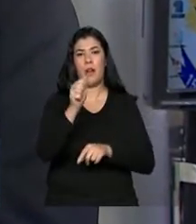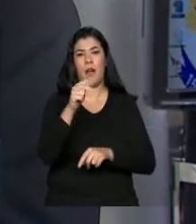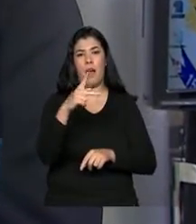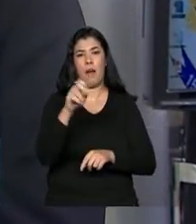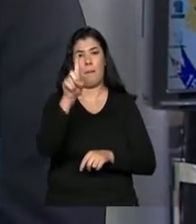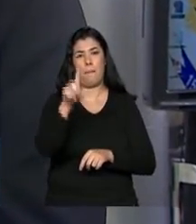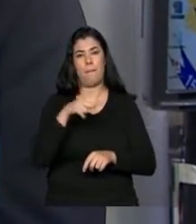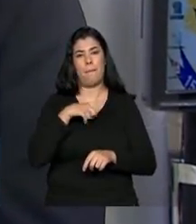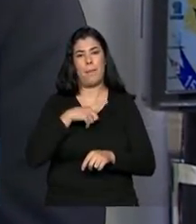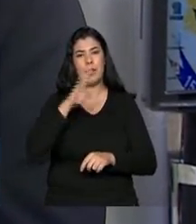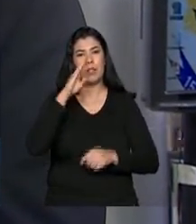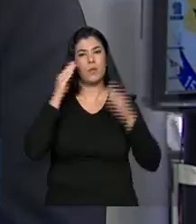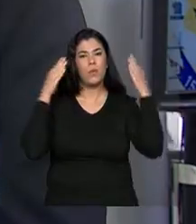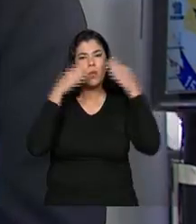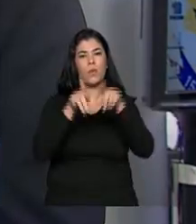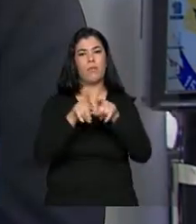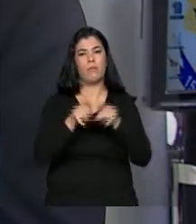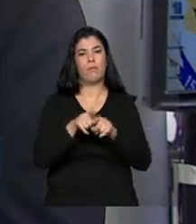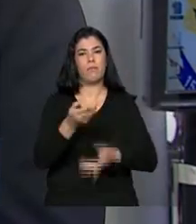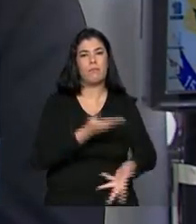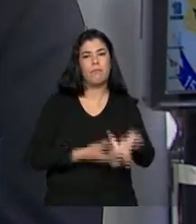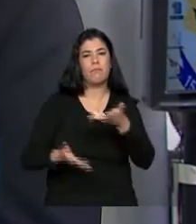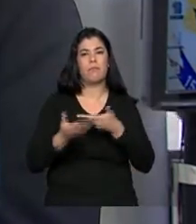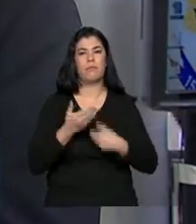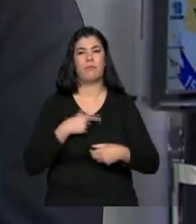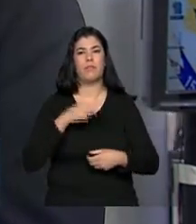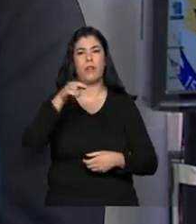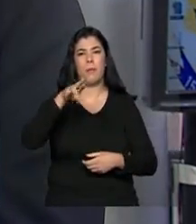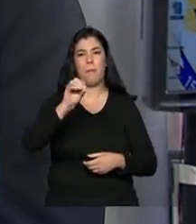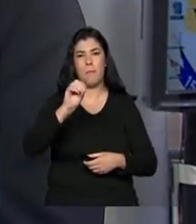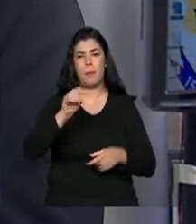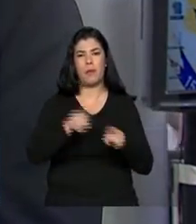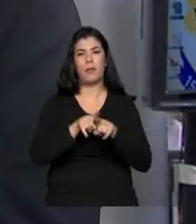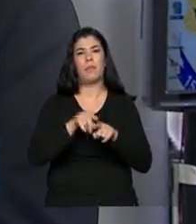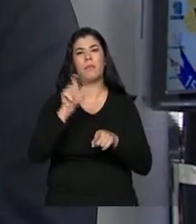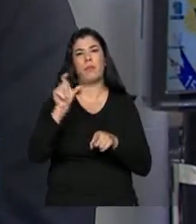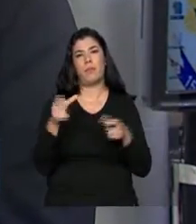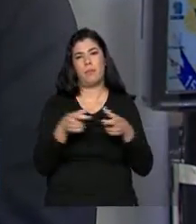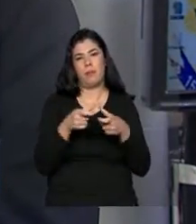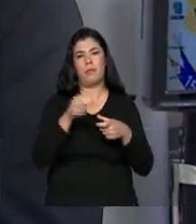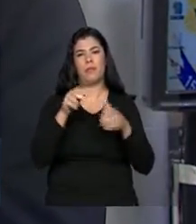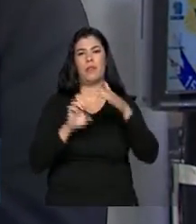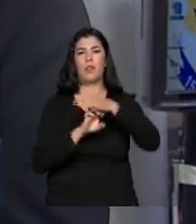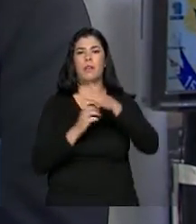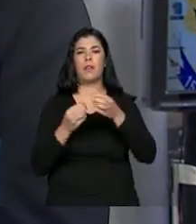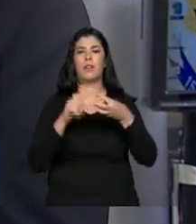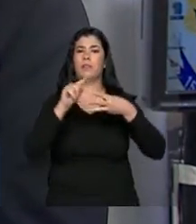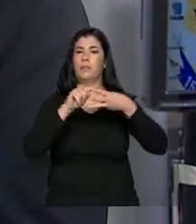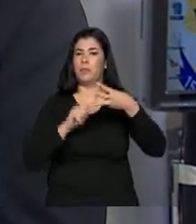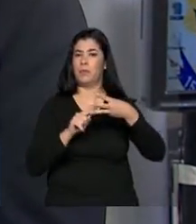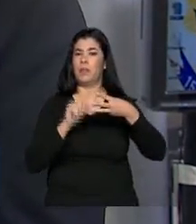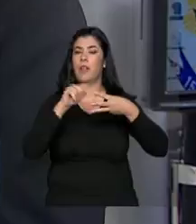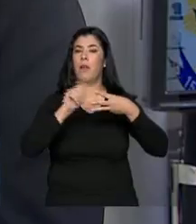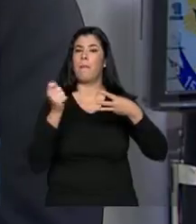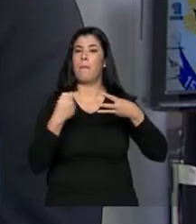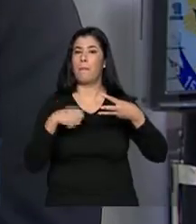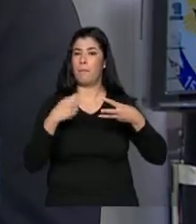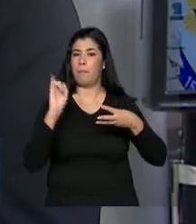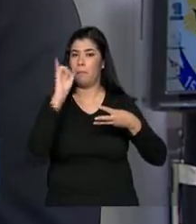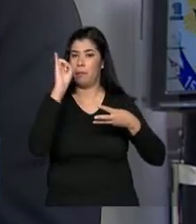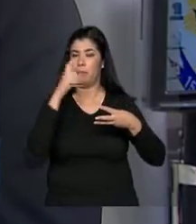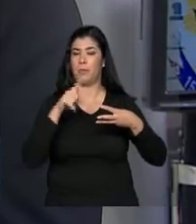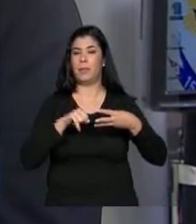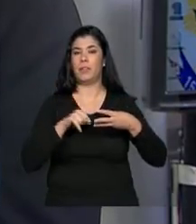atender com uma atenção especial os pequenos e médios empresários, através de três maneiras. A primeira é capacitando essas